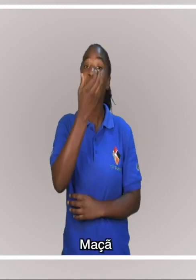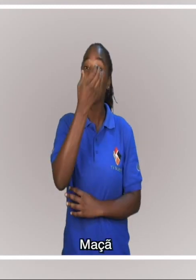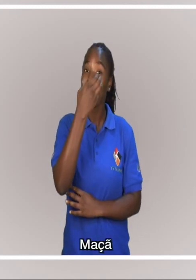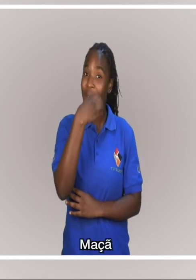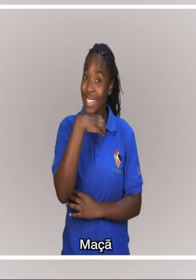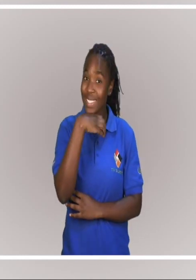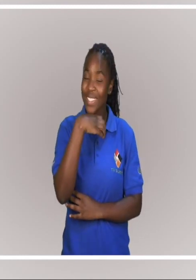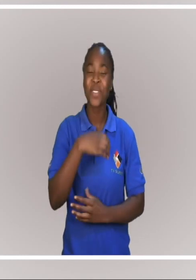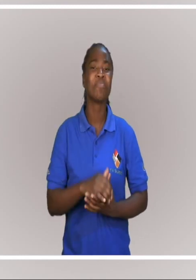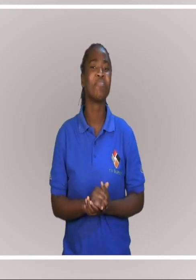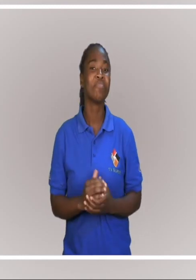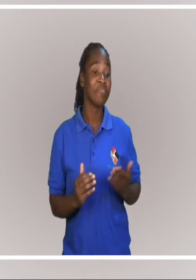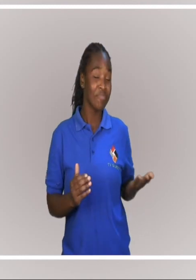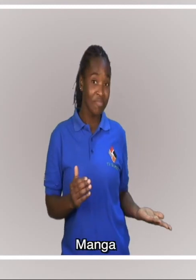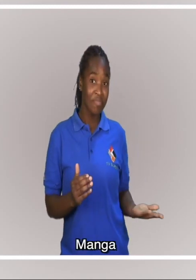maçã,